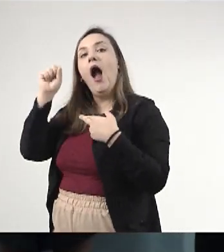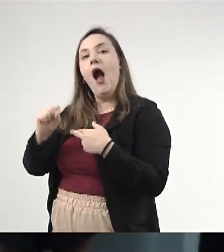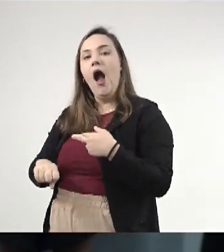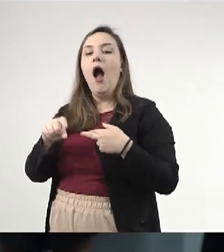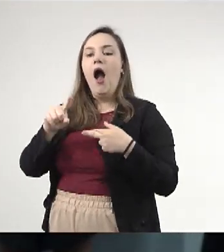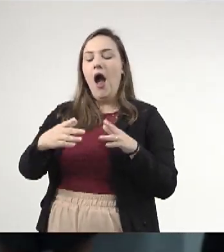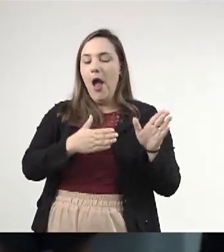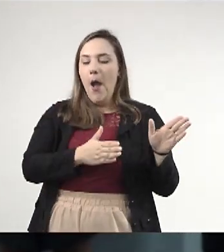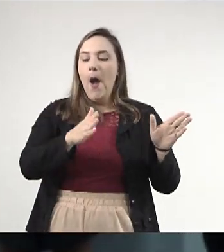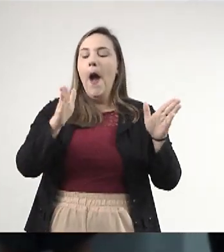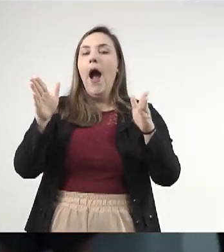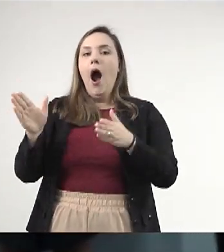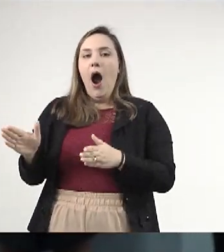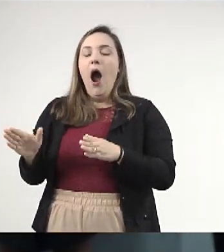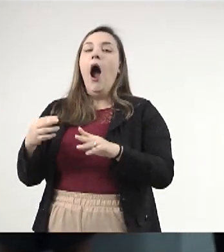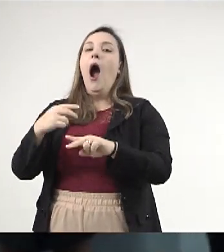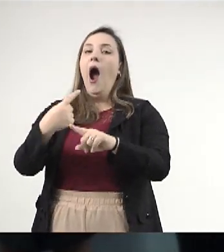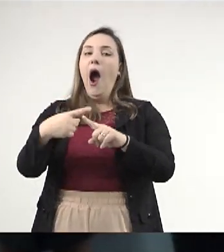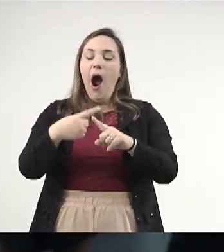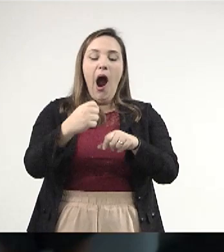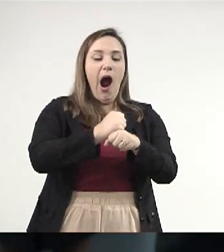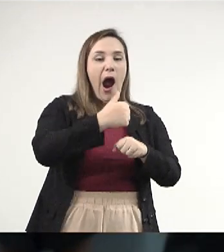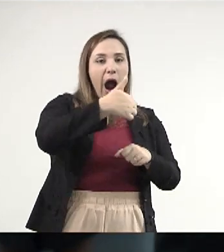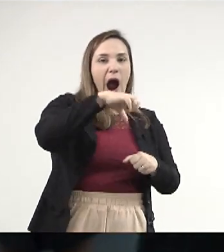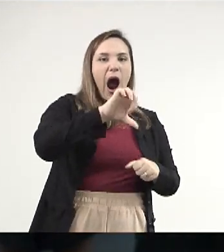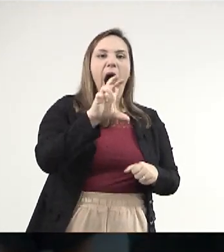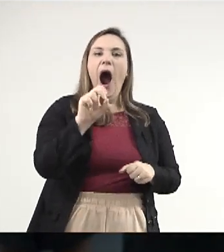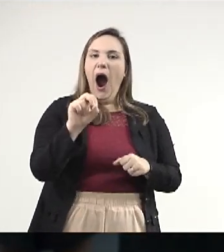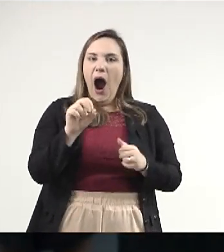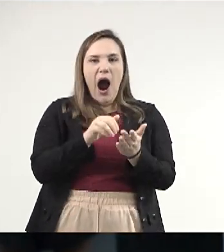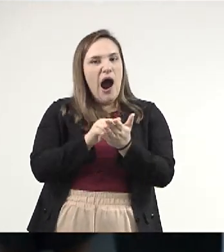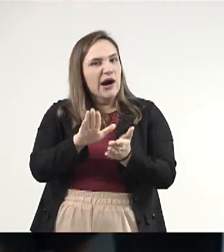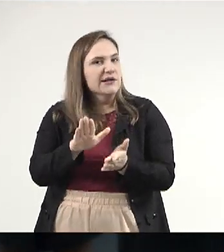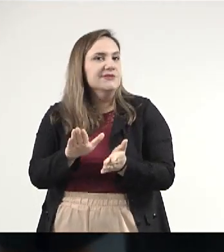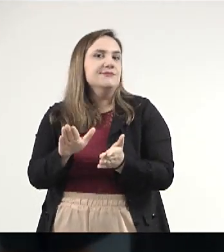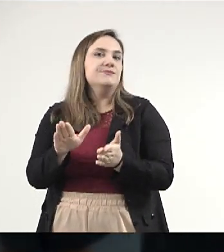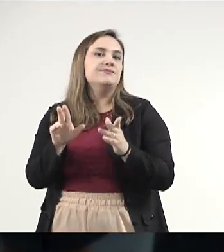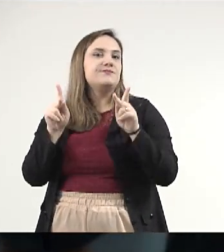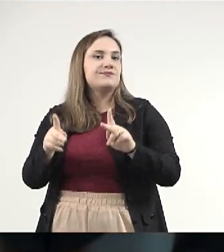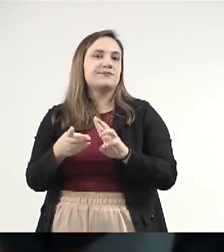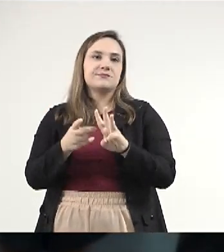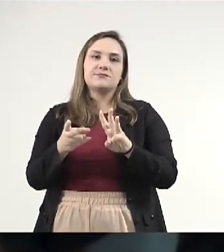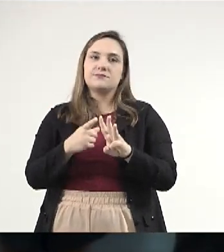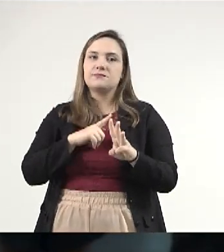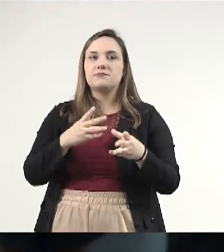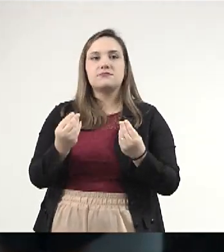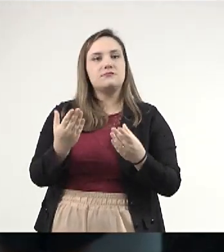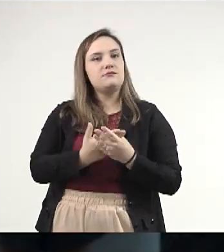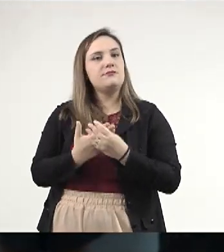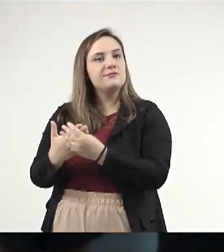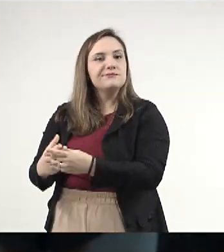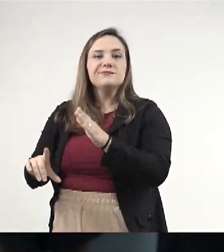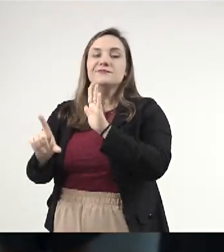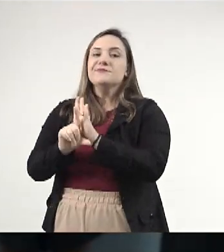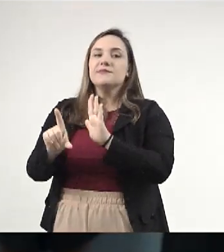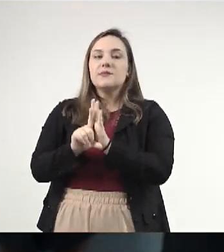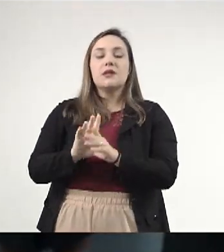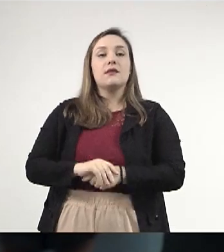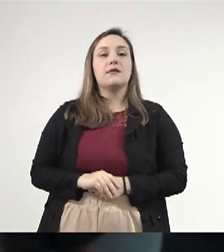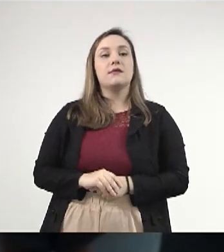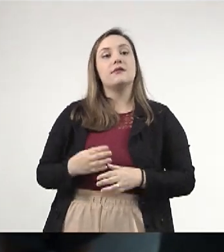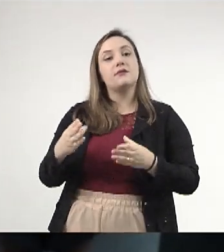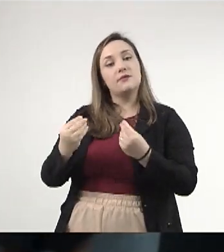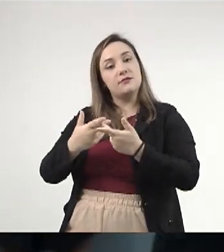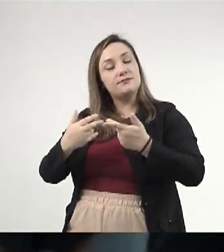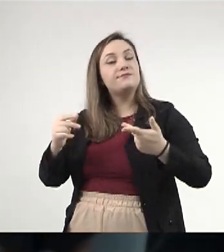nesse processo e que de 1950 até agora, várias ações judiciais, legislações, muitas